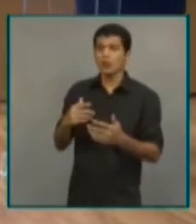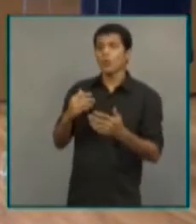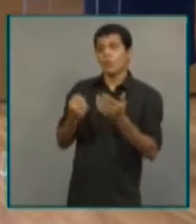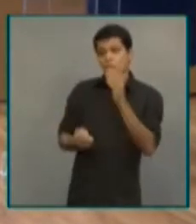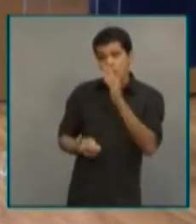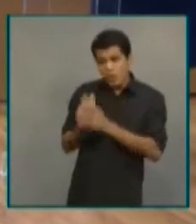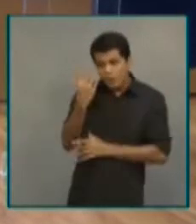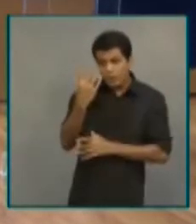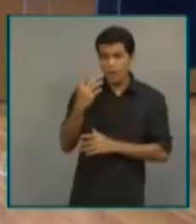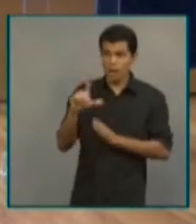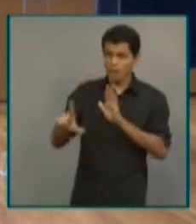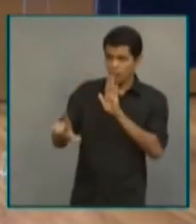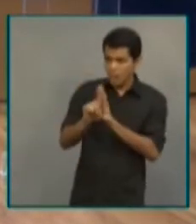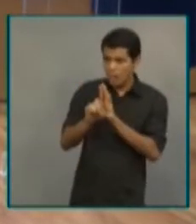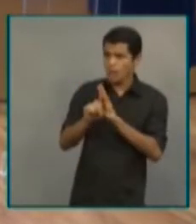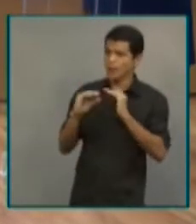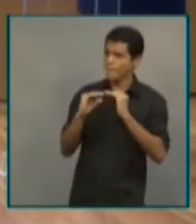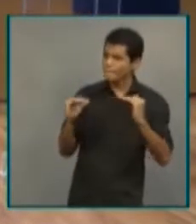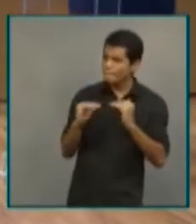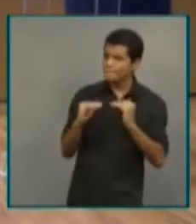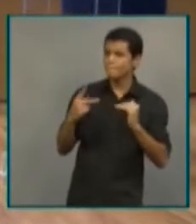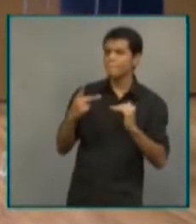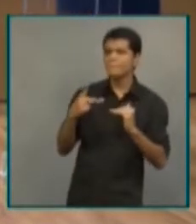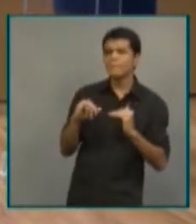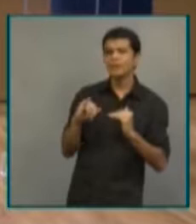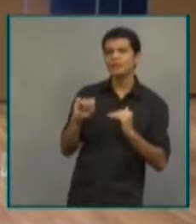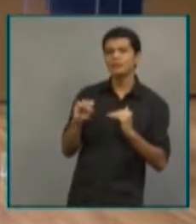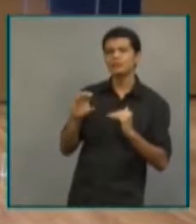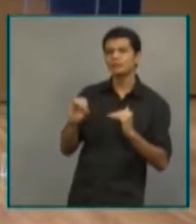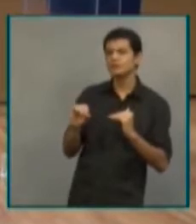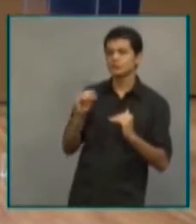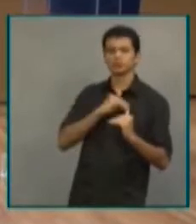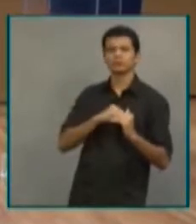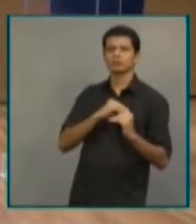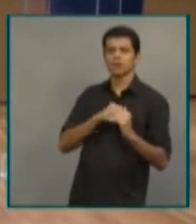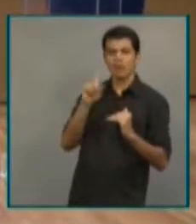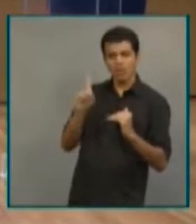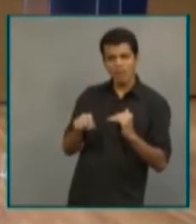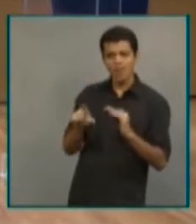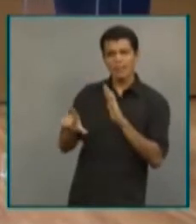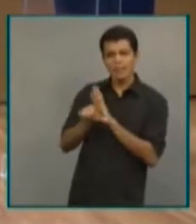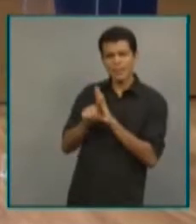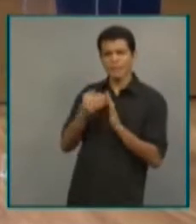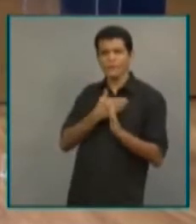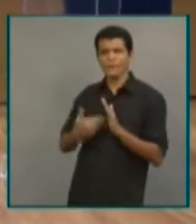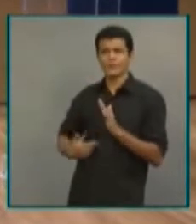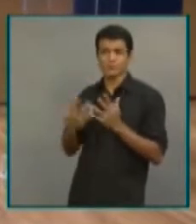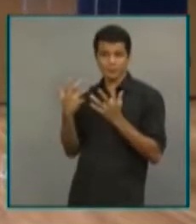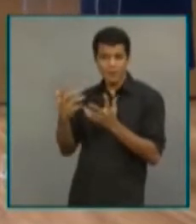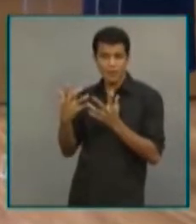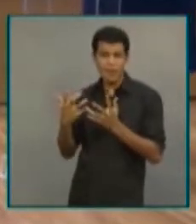governador. Pergunta ao senhor, como o senhor irá fazer para estabelecer o piso da advocacia?